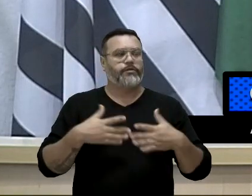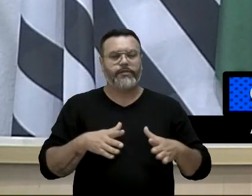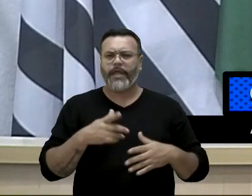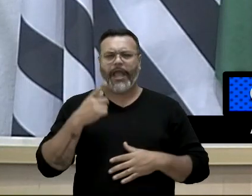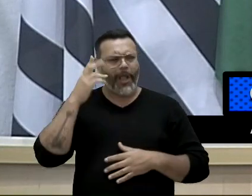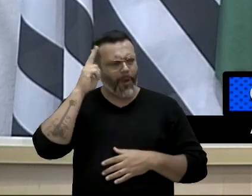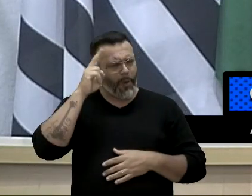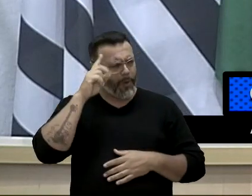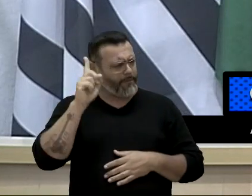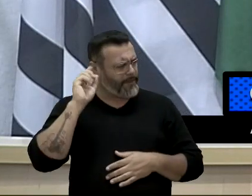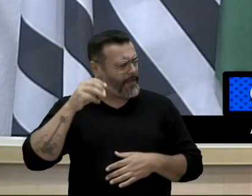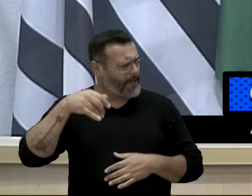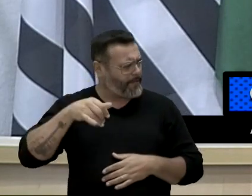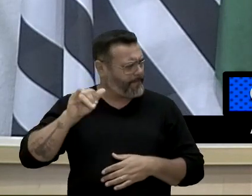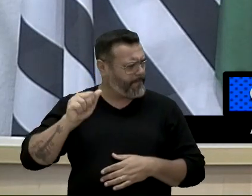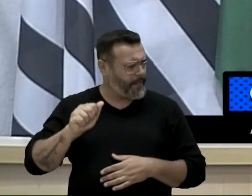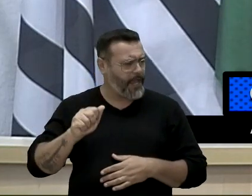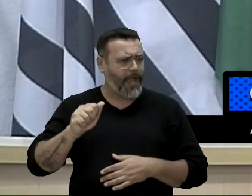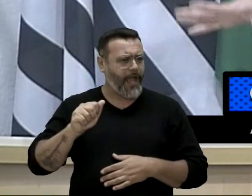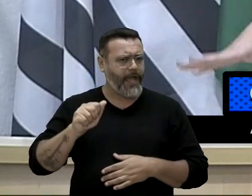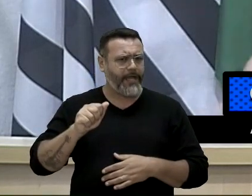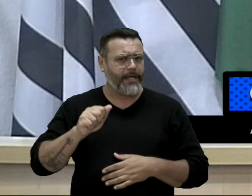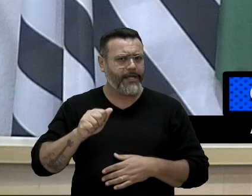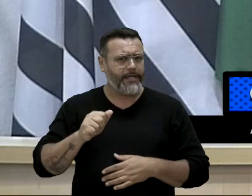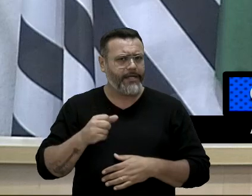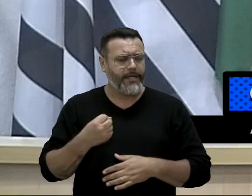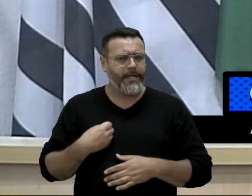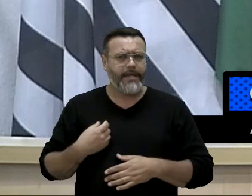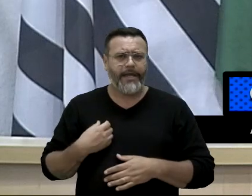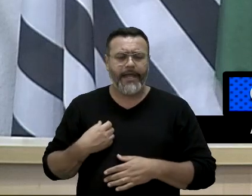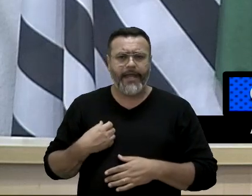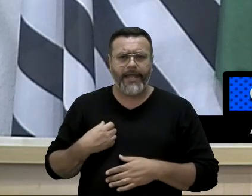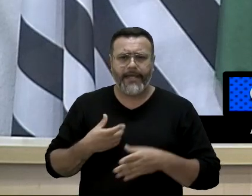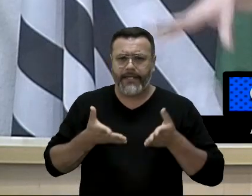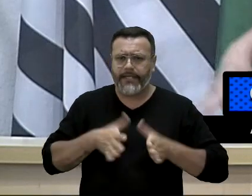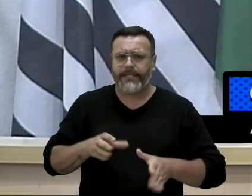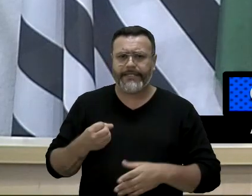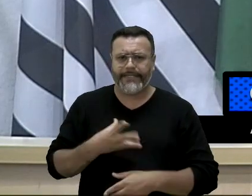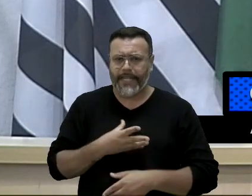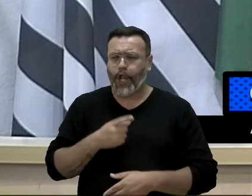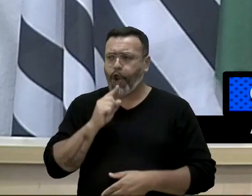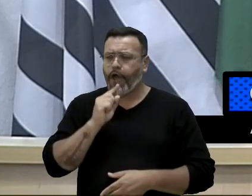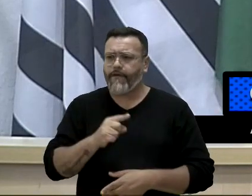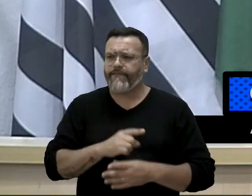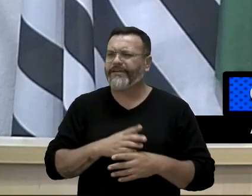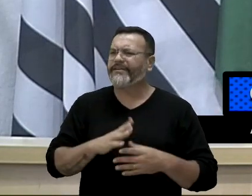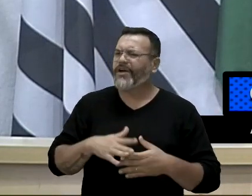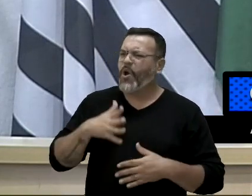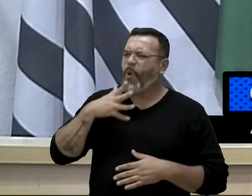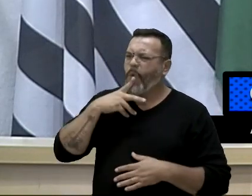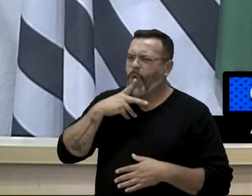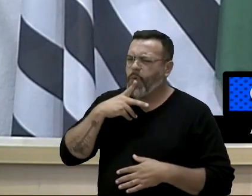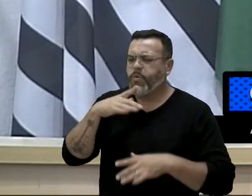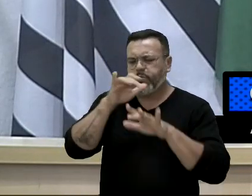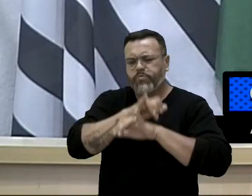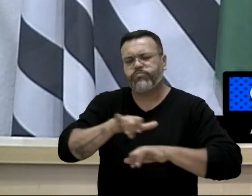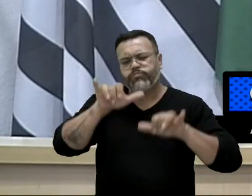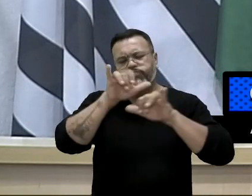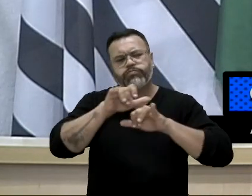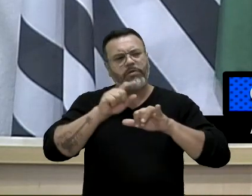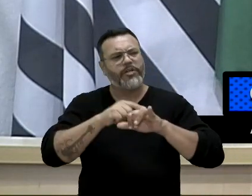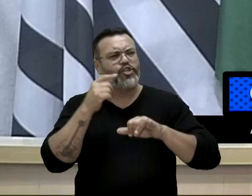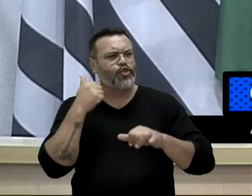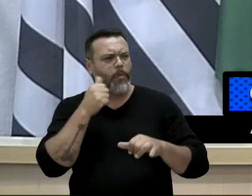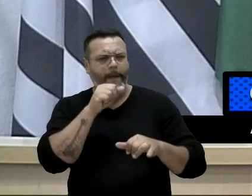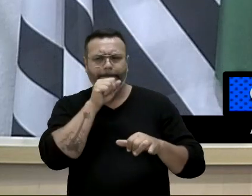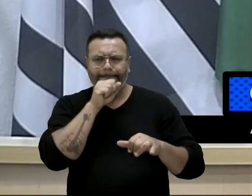novinha, teve uma polêmica nas redes sociais, na imprensa, de uma mãe que falou que amava o filho, mas